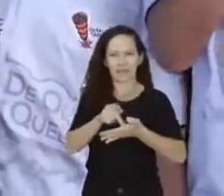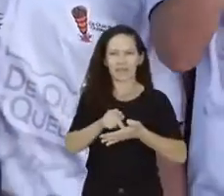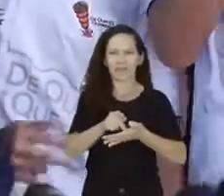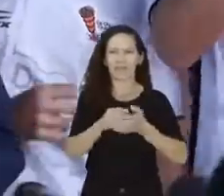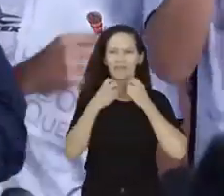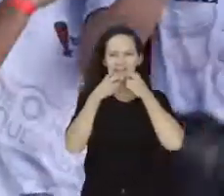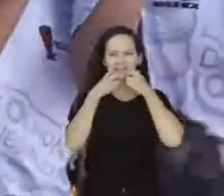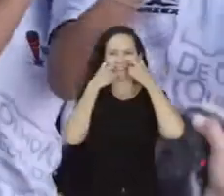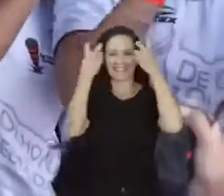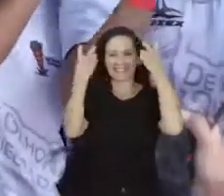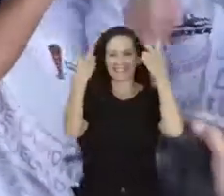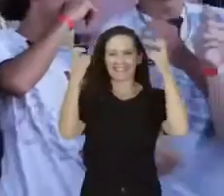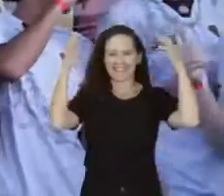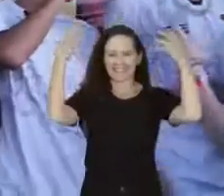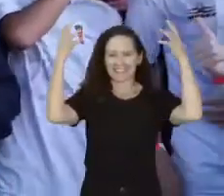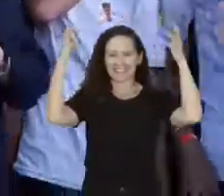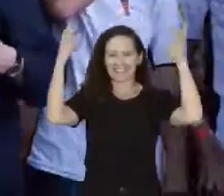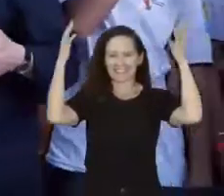Barulho!